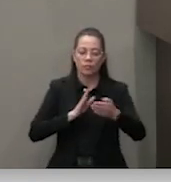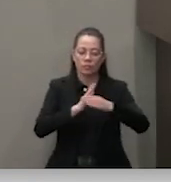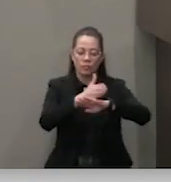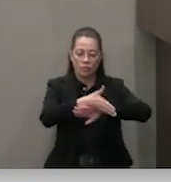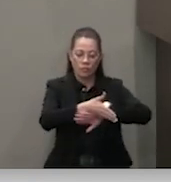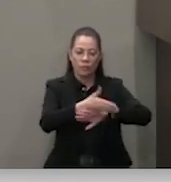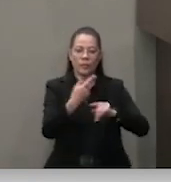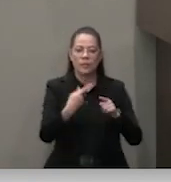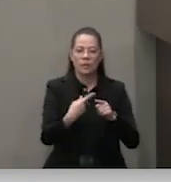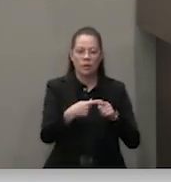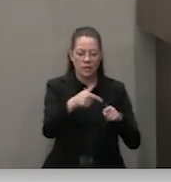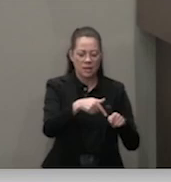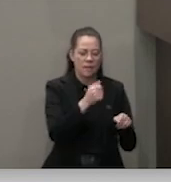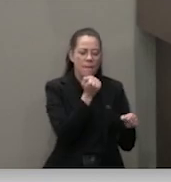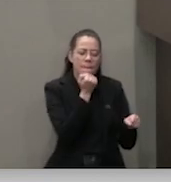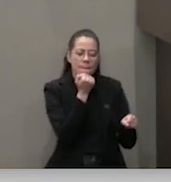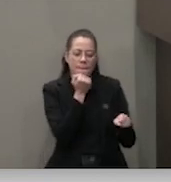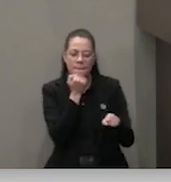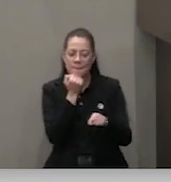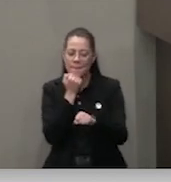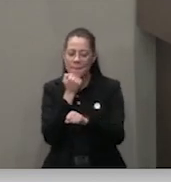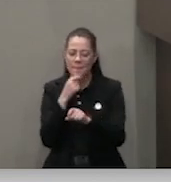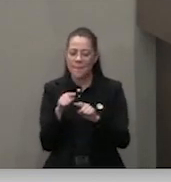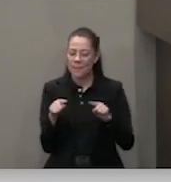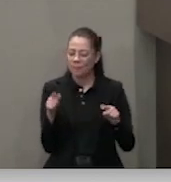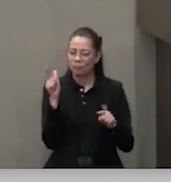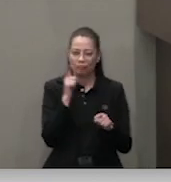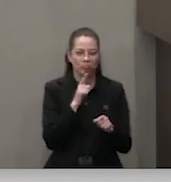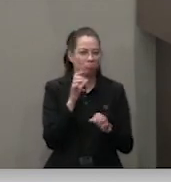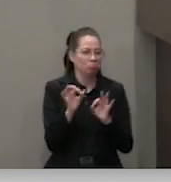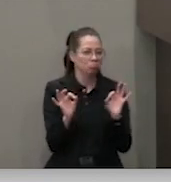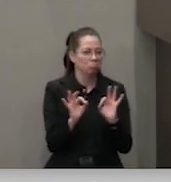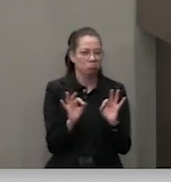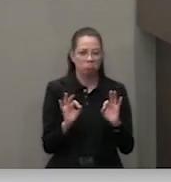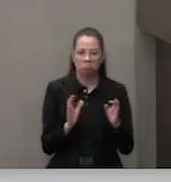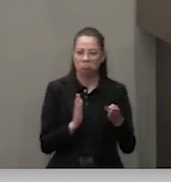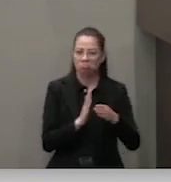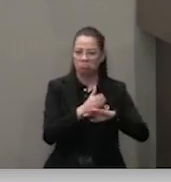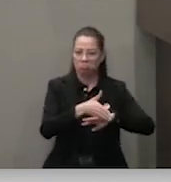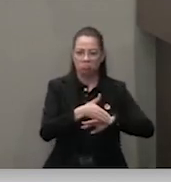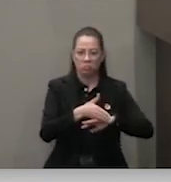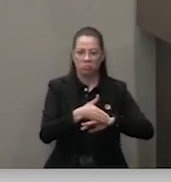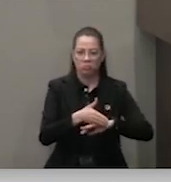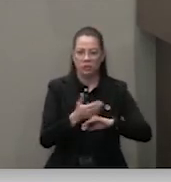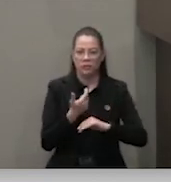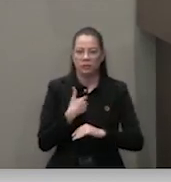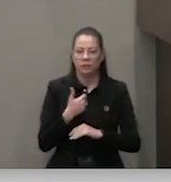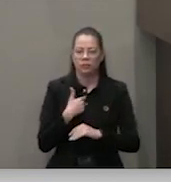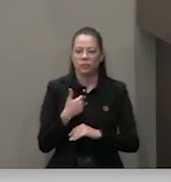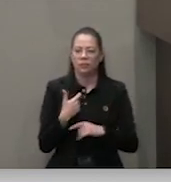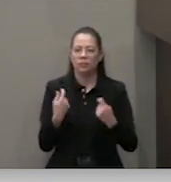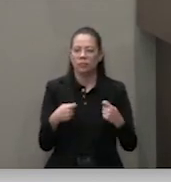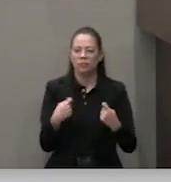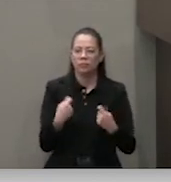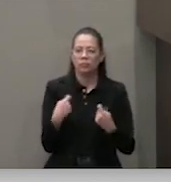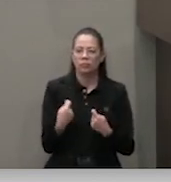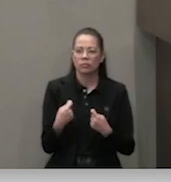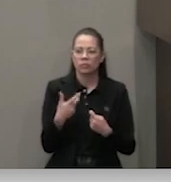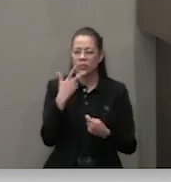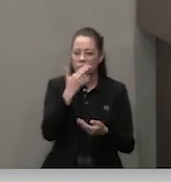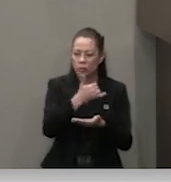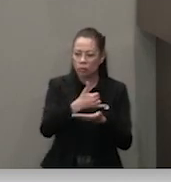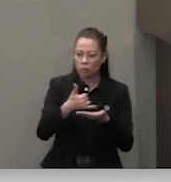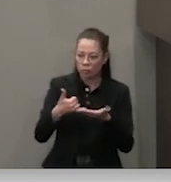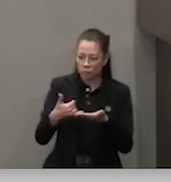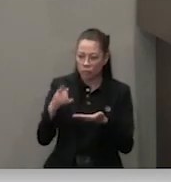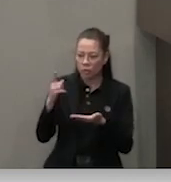feito um empedramento mas nem carroça consegue passar por aquilo ali tem que colocar tem aí ó estão tirando asfalto